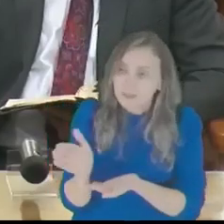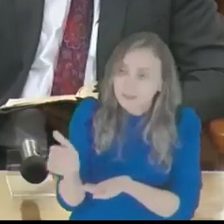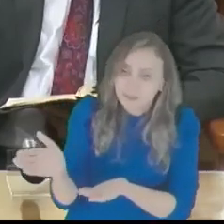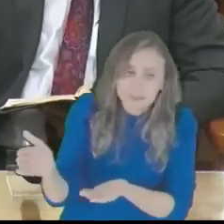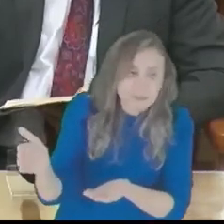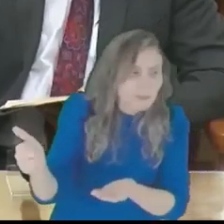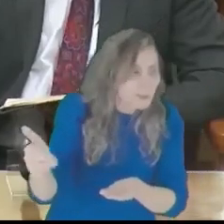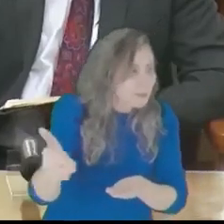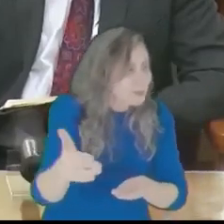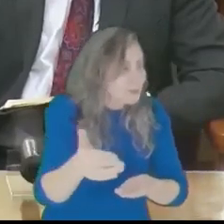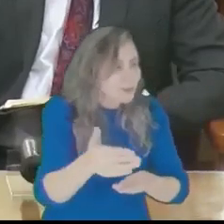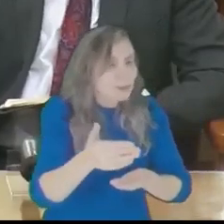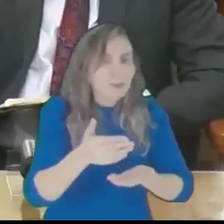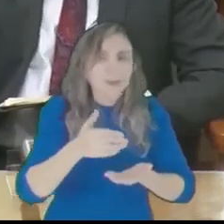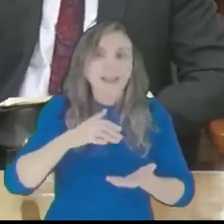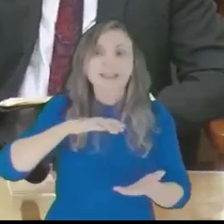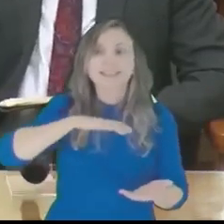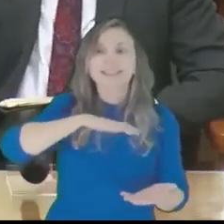terra.